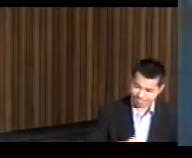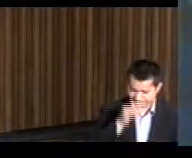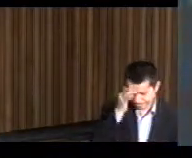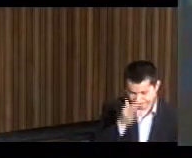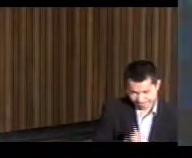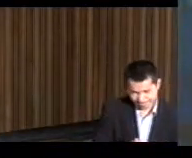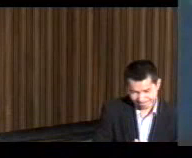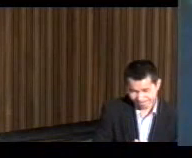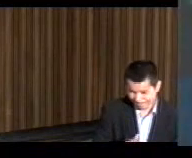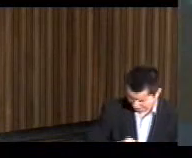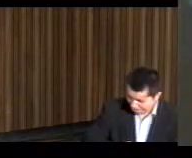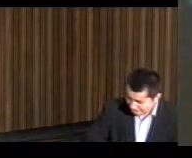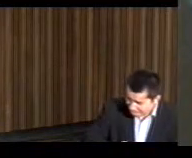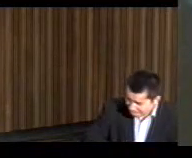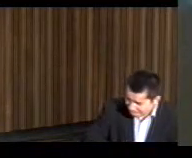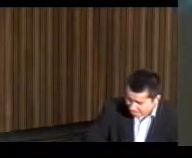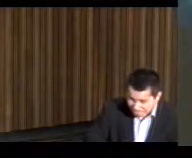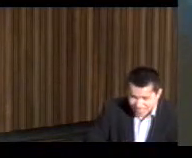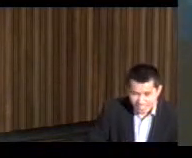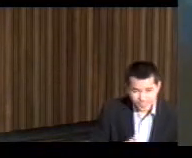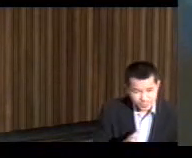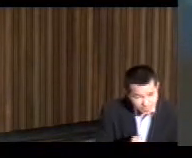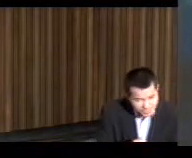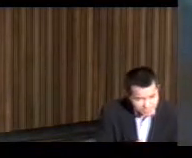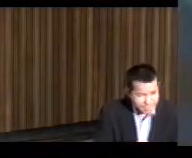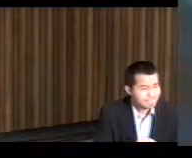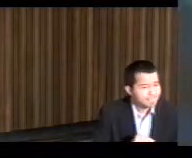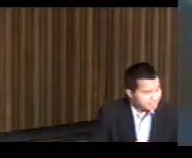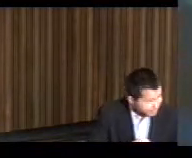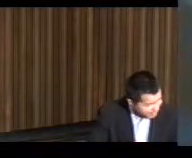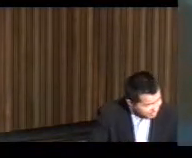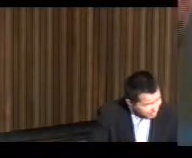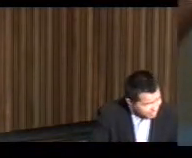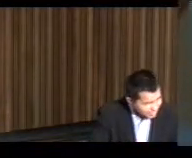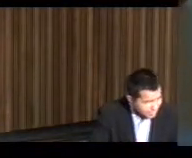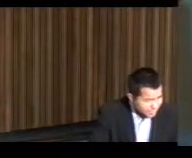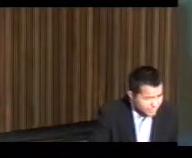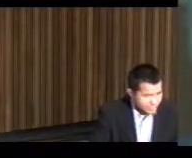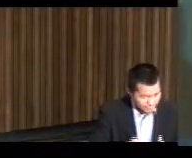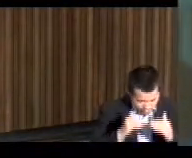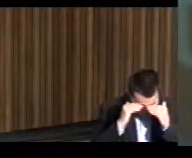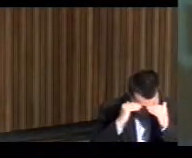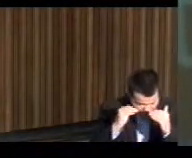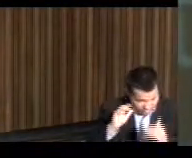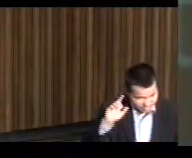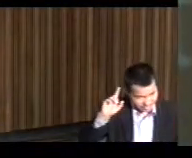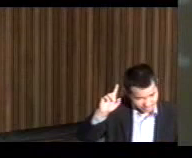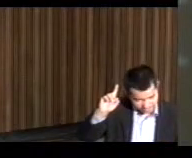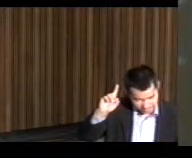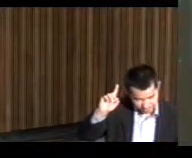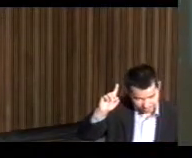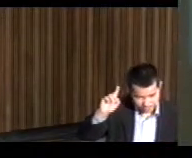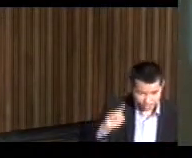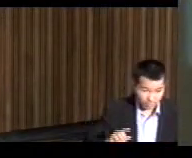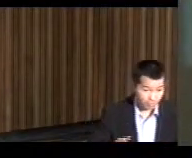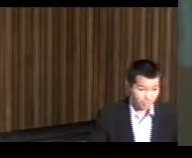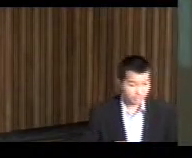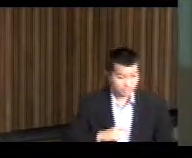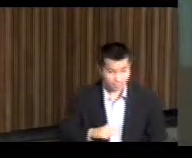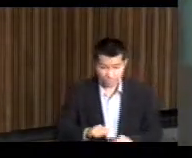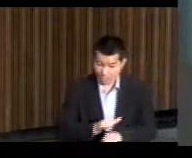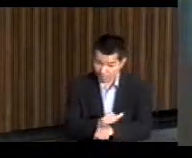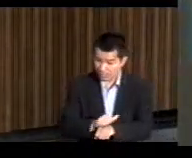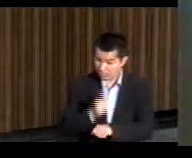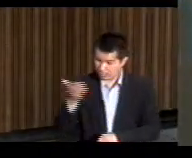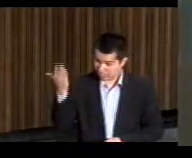Todo-Poderoso. Ele não é tampouco o Deus dos altares que Ele tinha